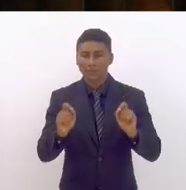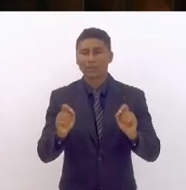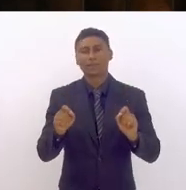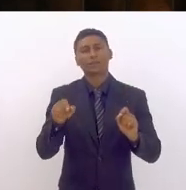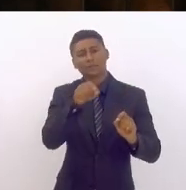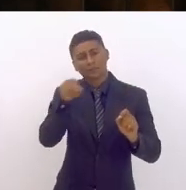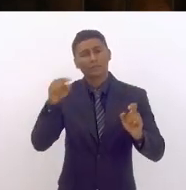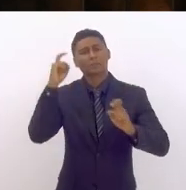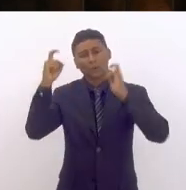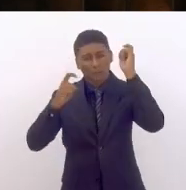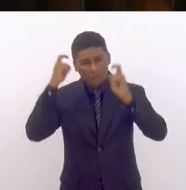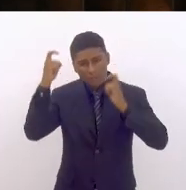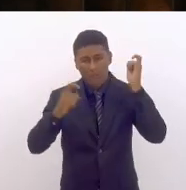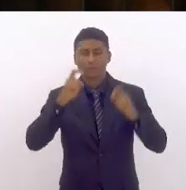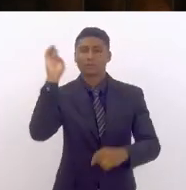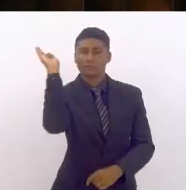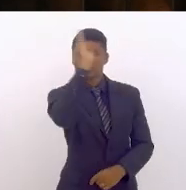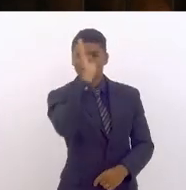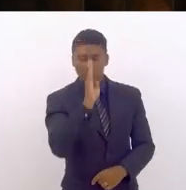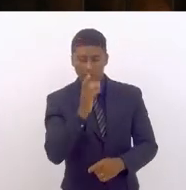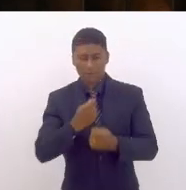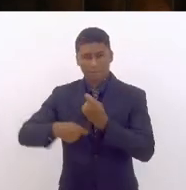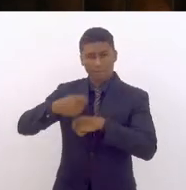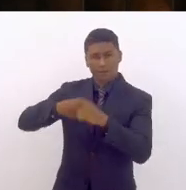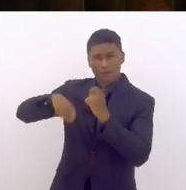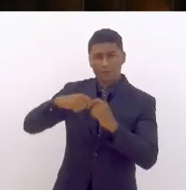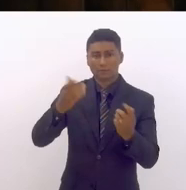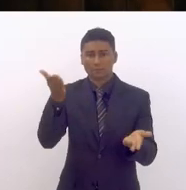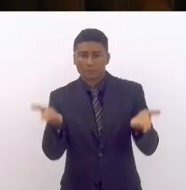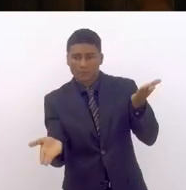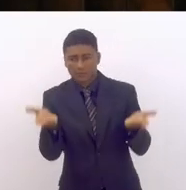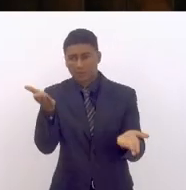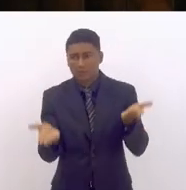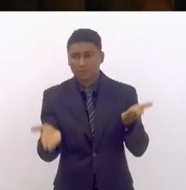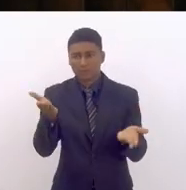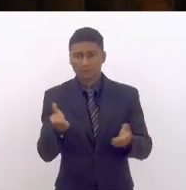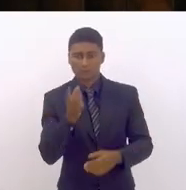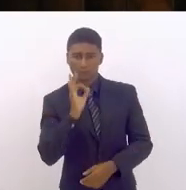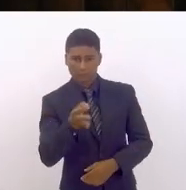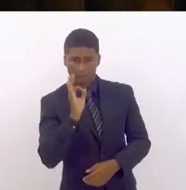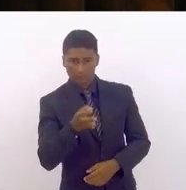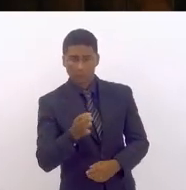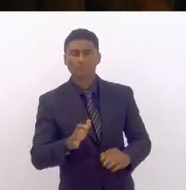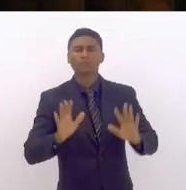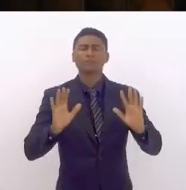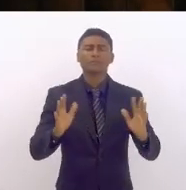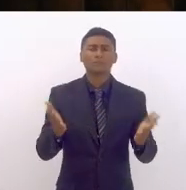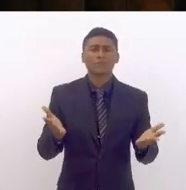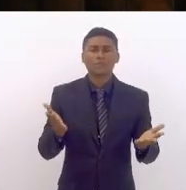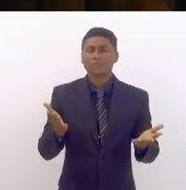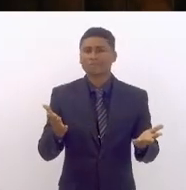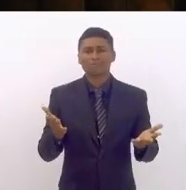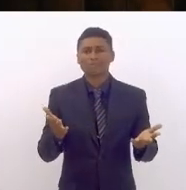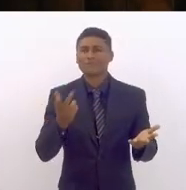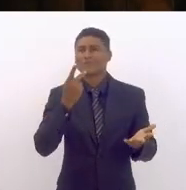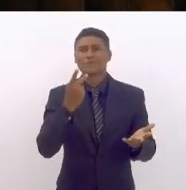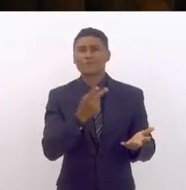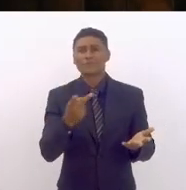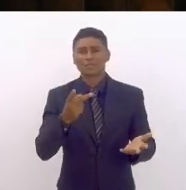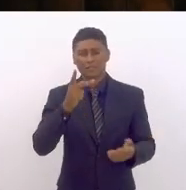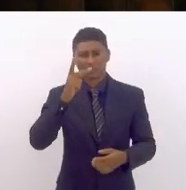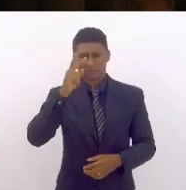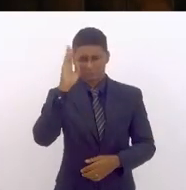equilíbrio financeiro do país. Mas não adianta também, não tem como dizer que o país não